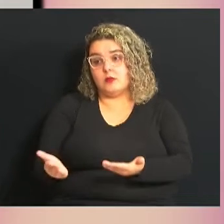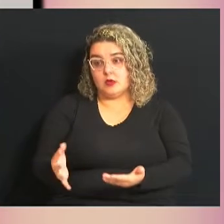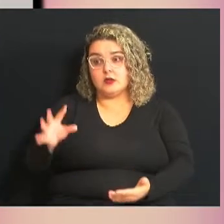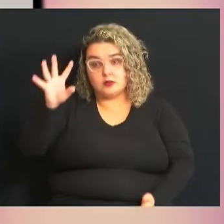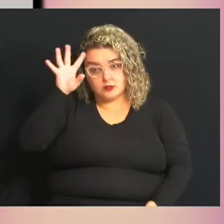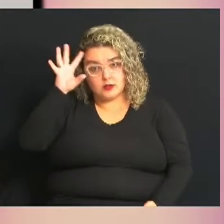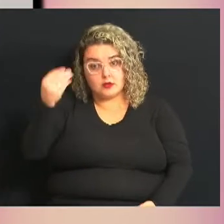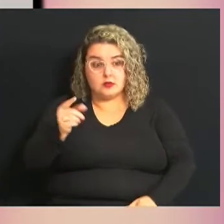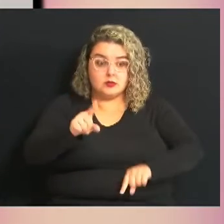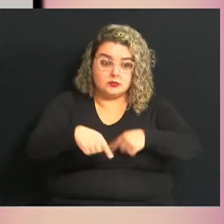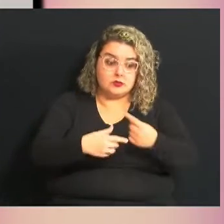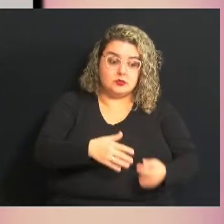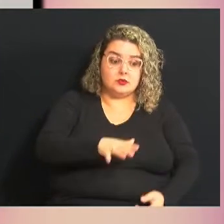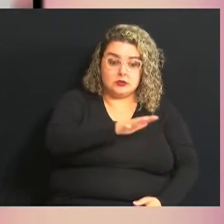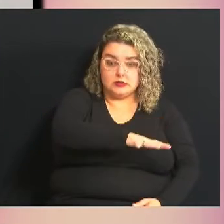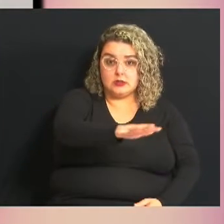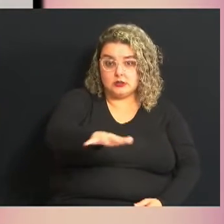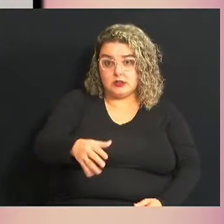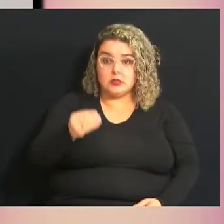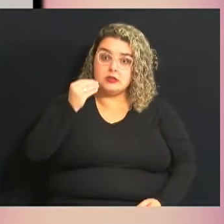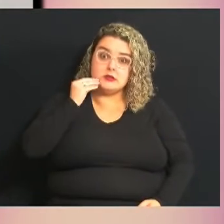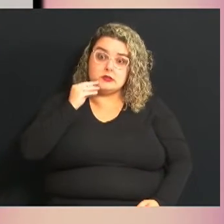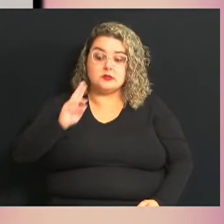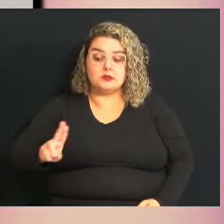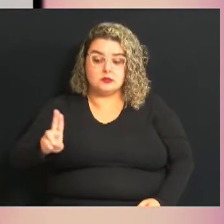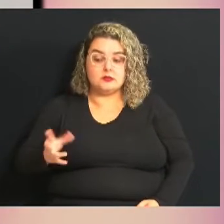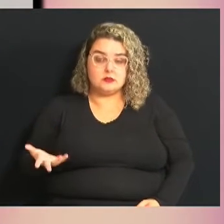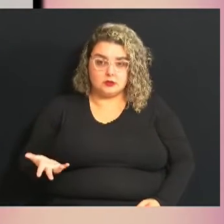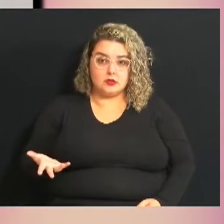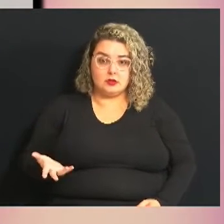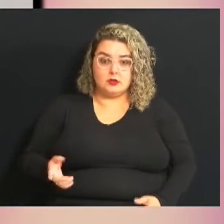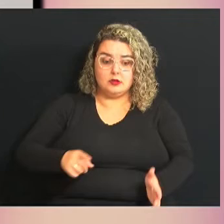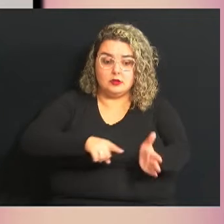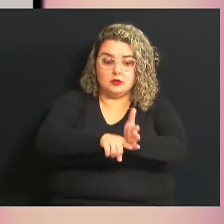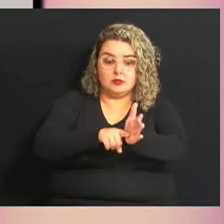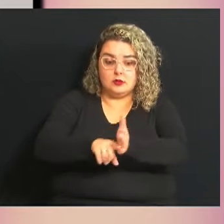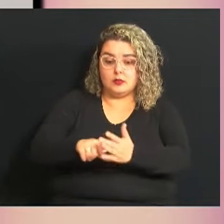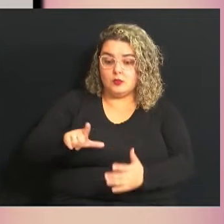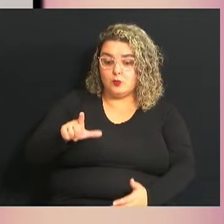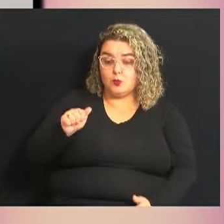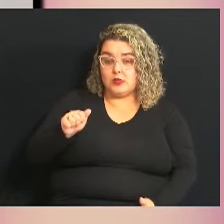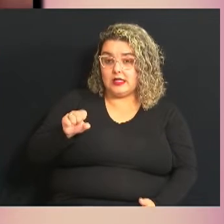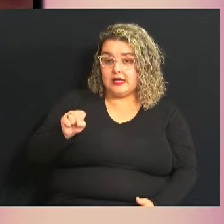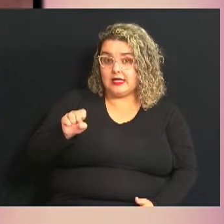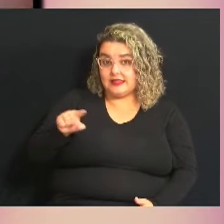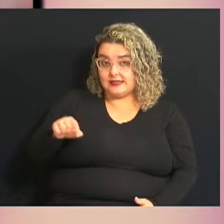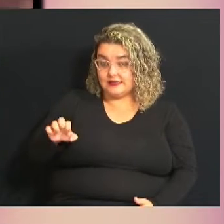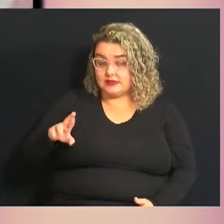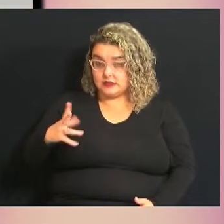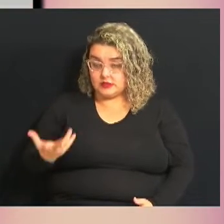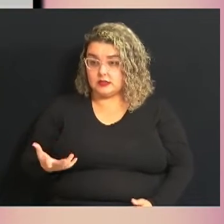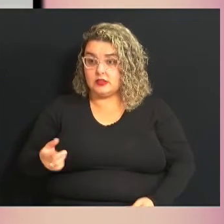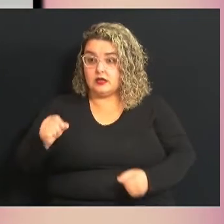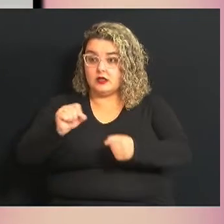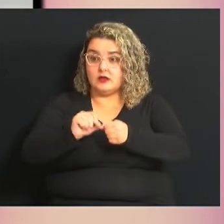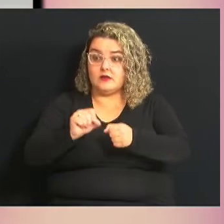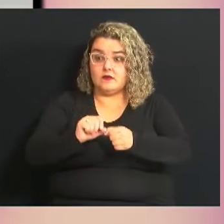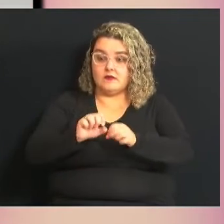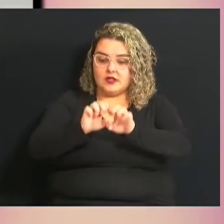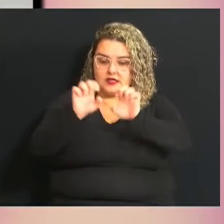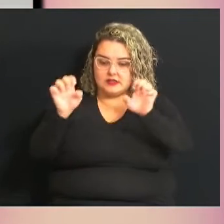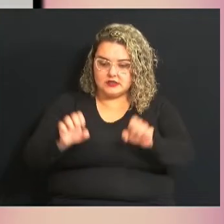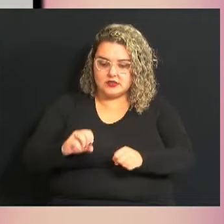outras áreas, né? E aí começou a se fazer pesquisas com laser, porque o laser ele faz a reestruturação da